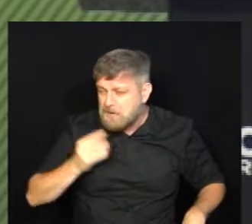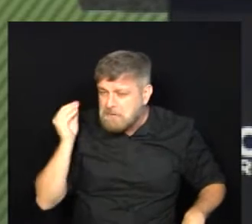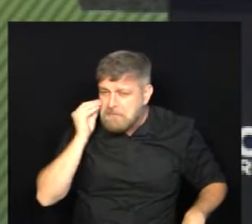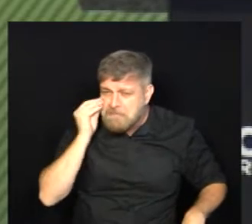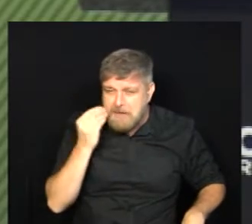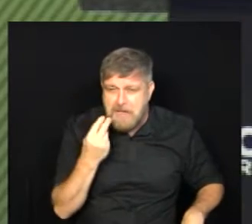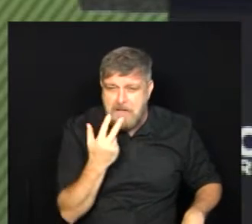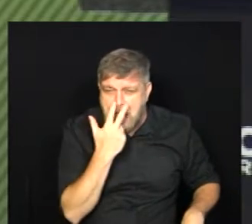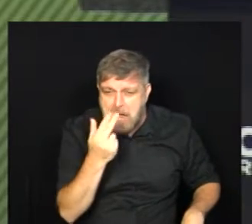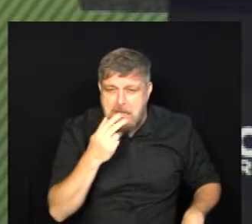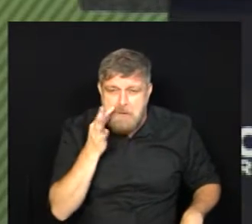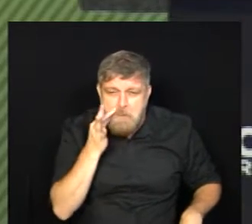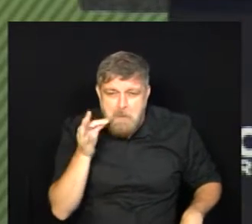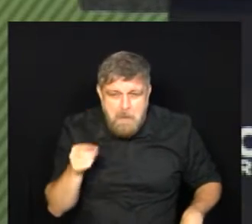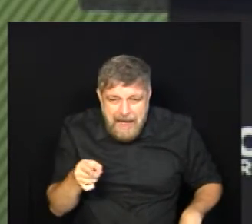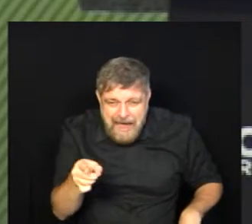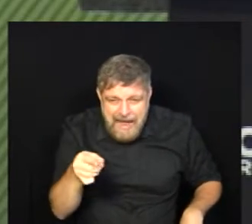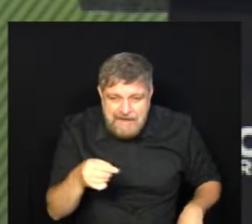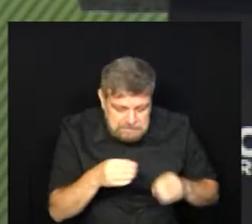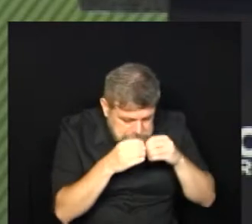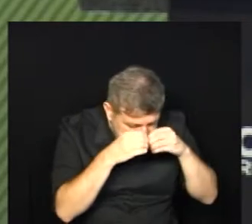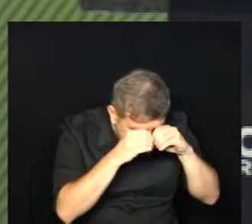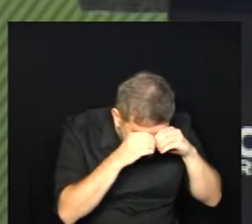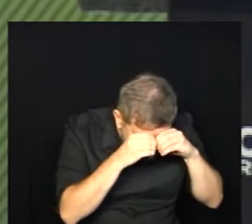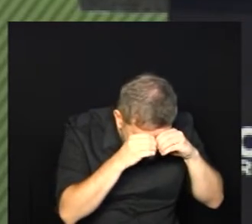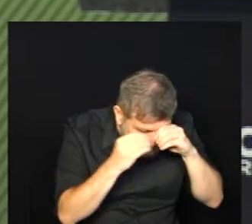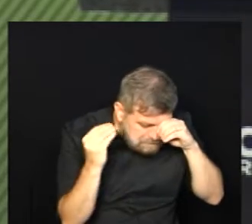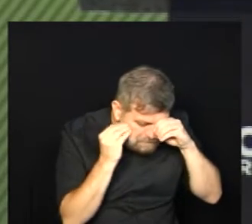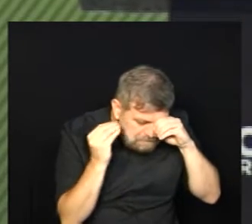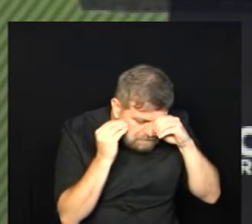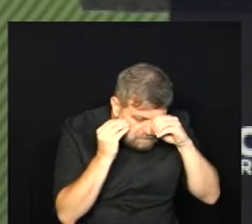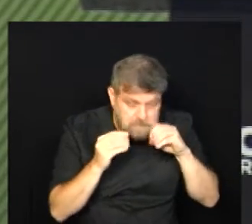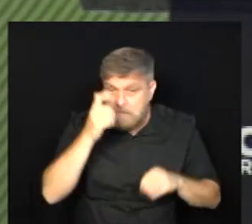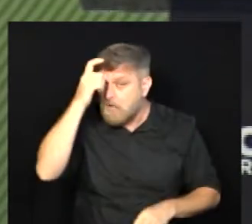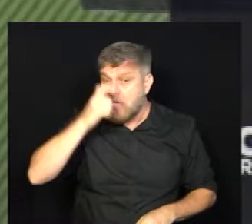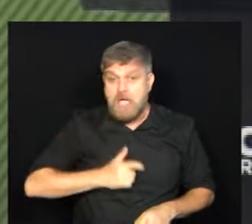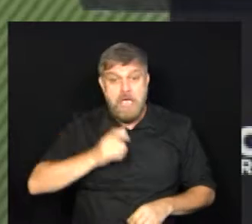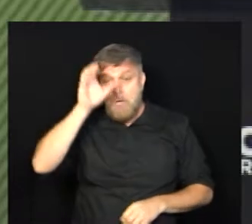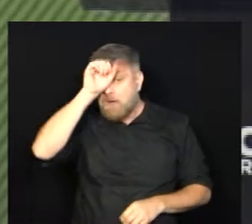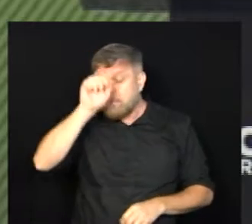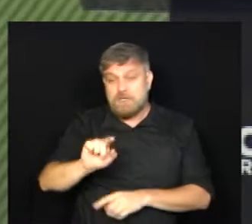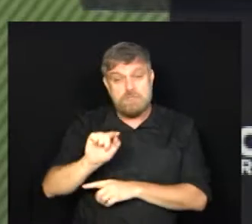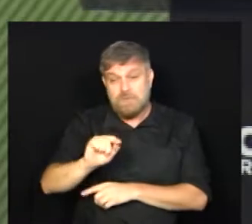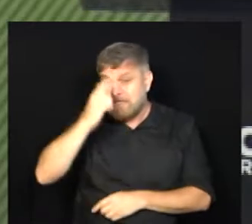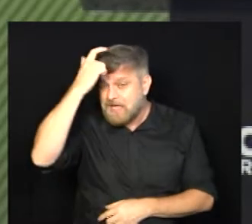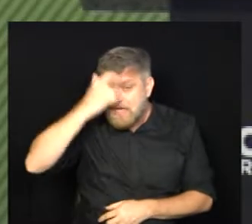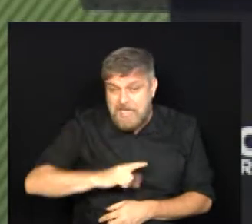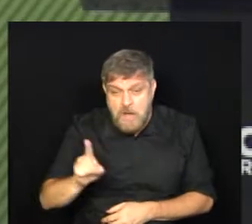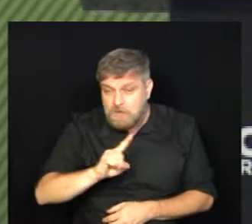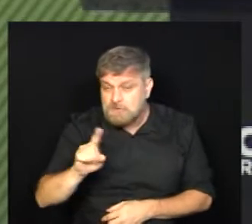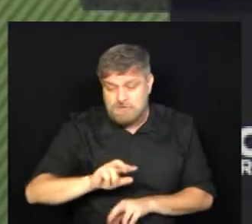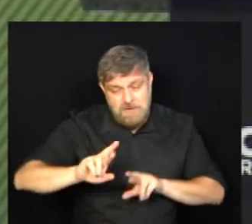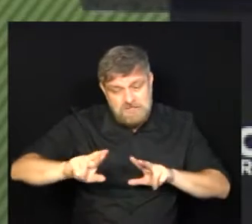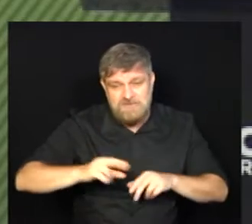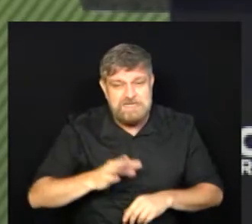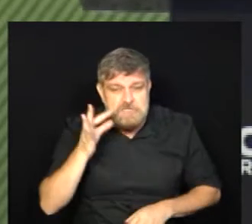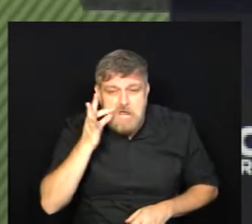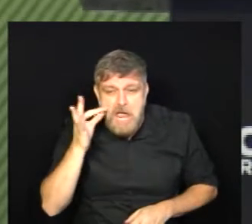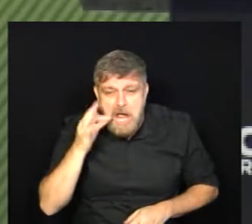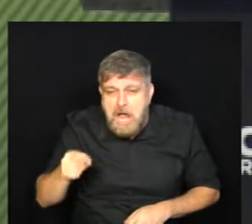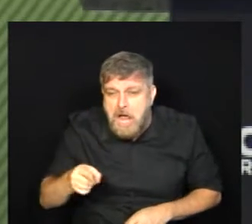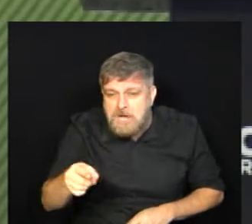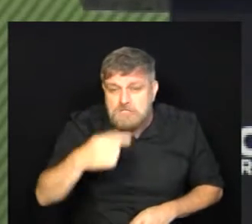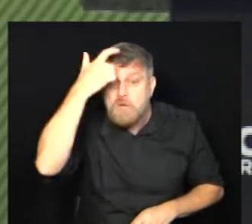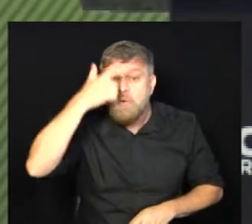de uma pesquisa de vacina. Eu aprendi com uma pessoa no dia da vacinação que eu não sou cobaia, e sim participante